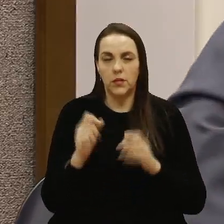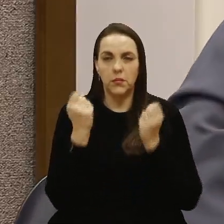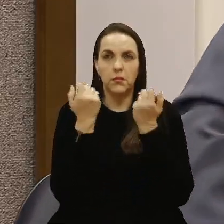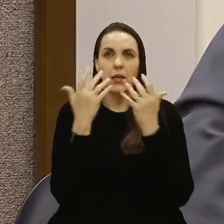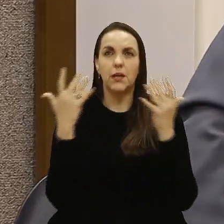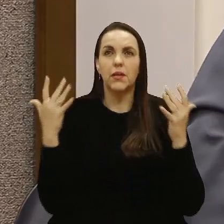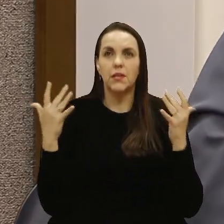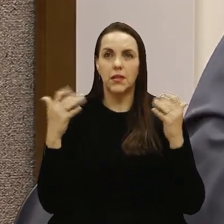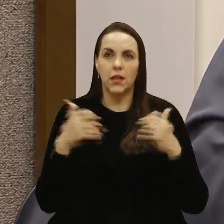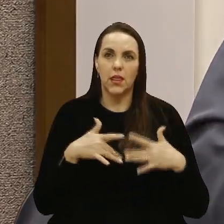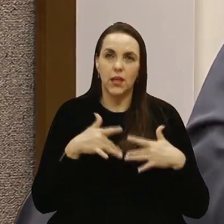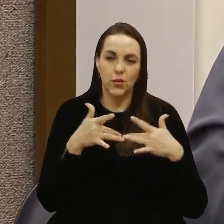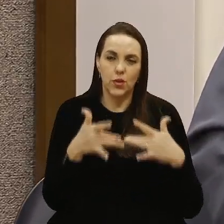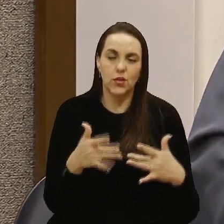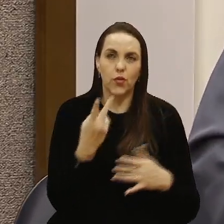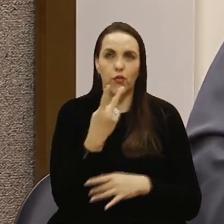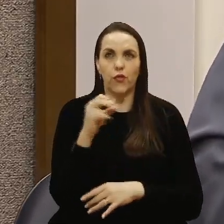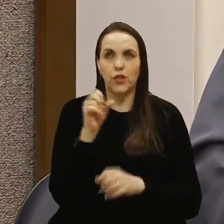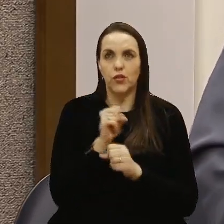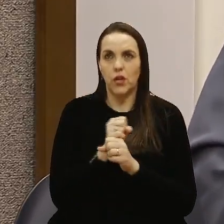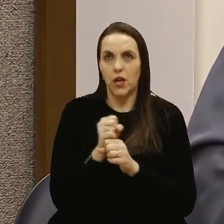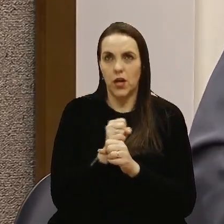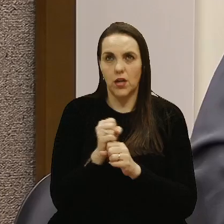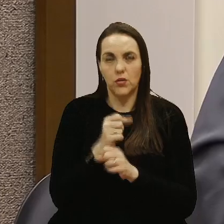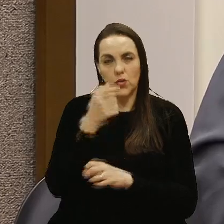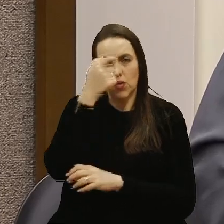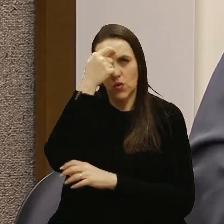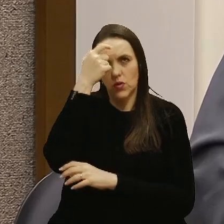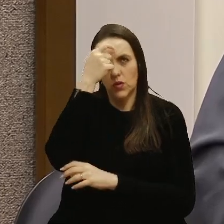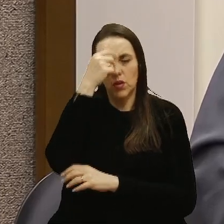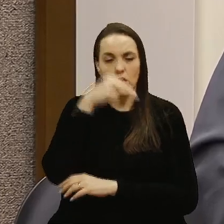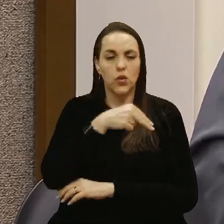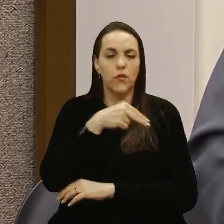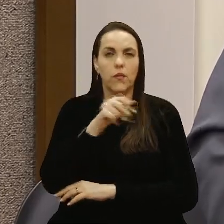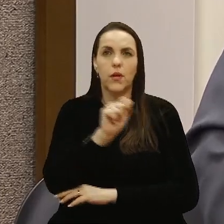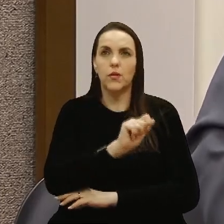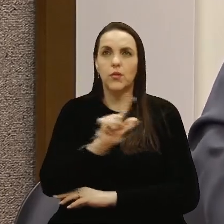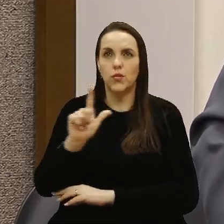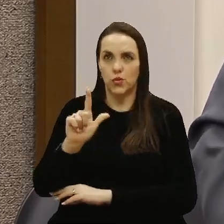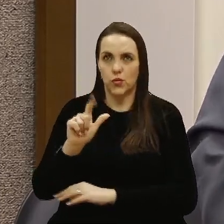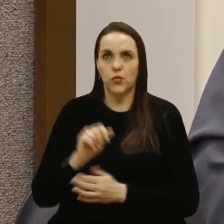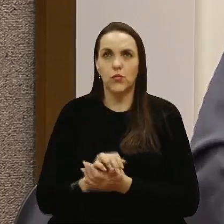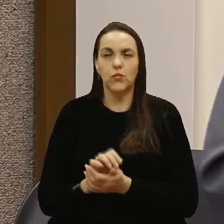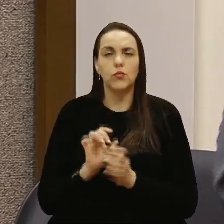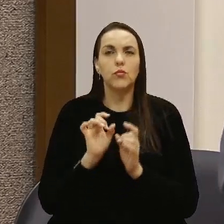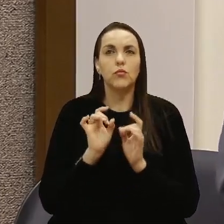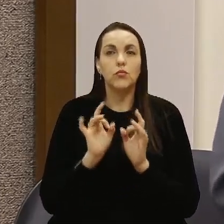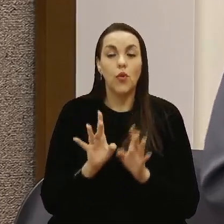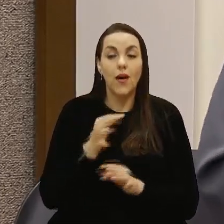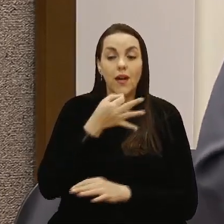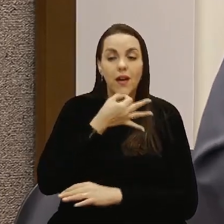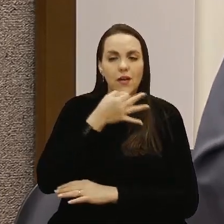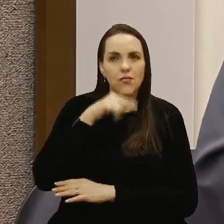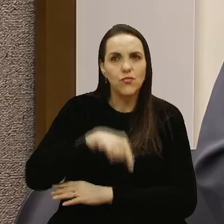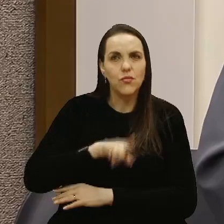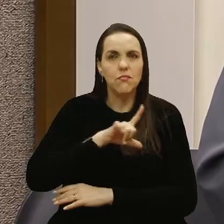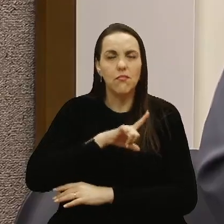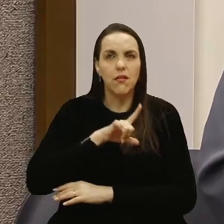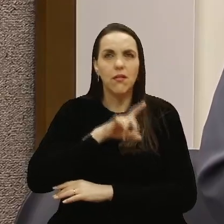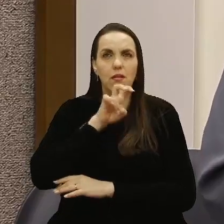pela dedicação de 20 anos, conscientização do Novembro Azul. Só Caxias tem 560